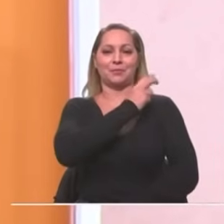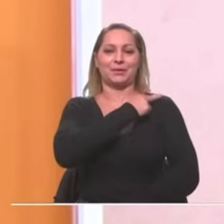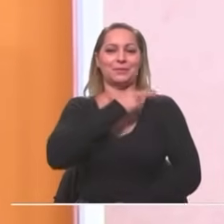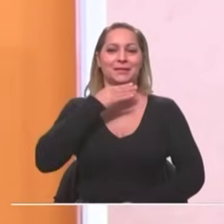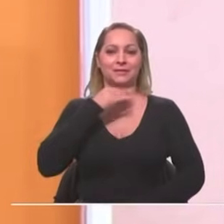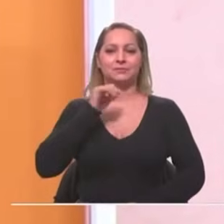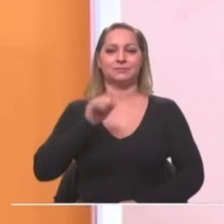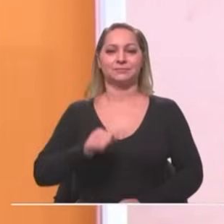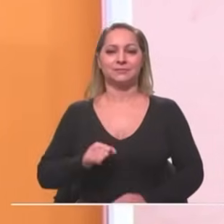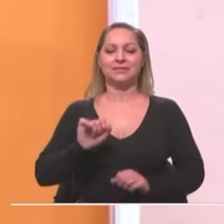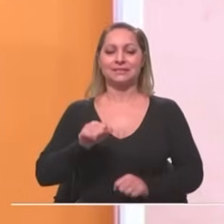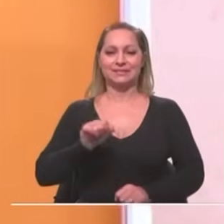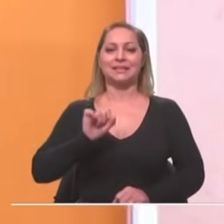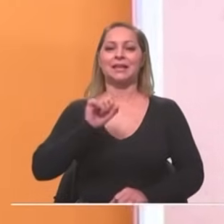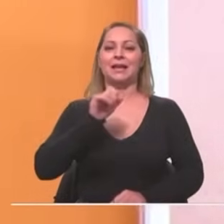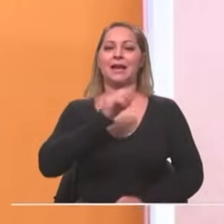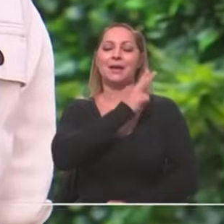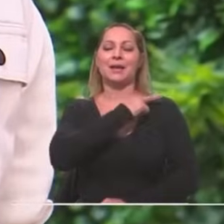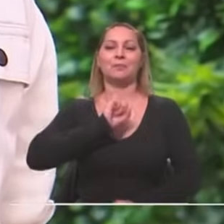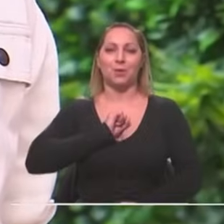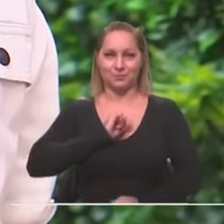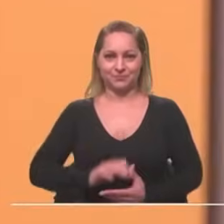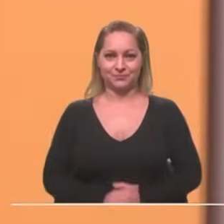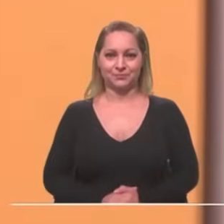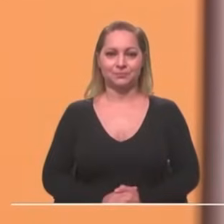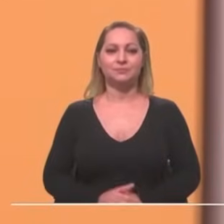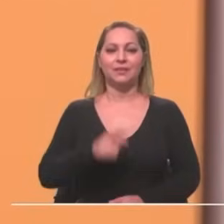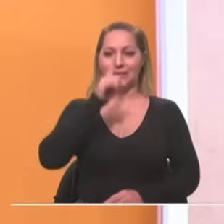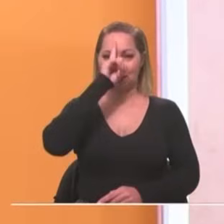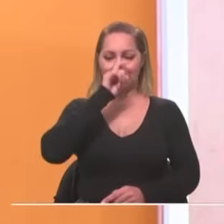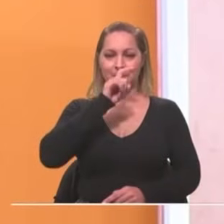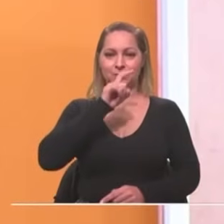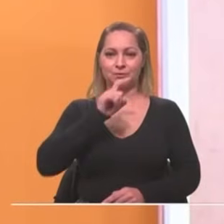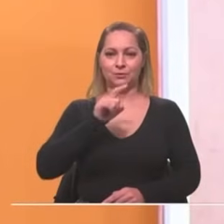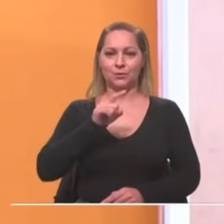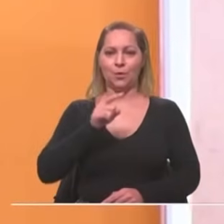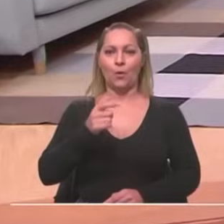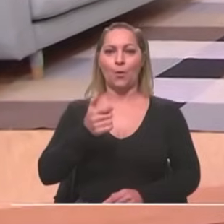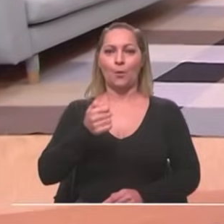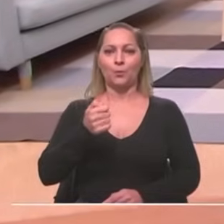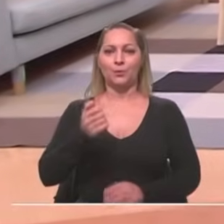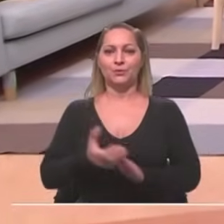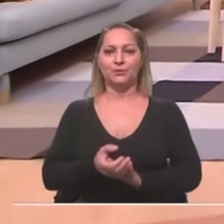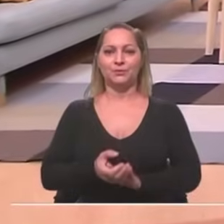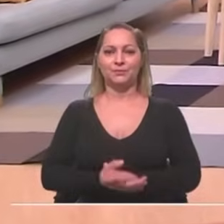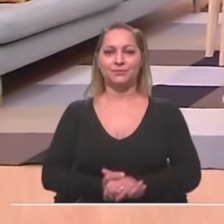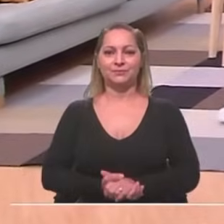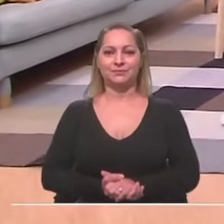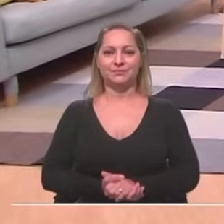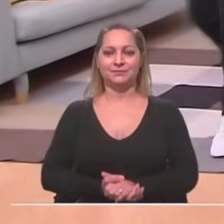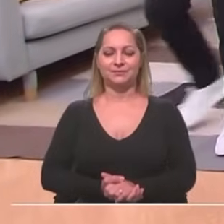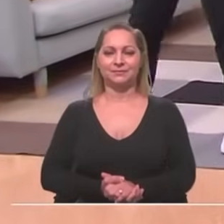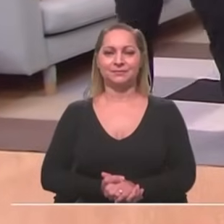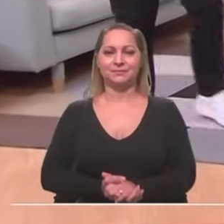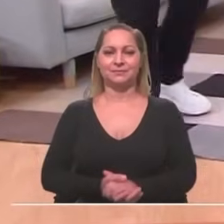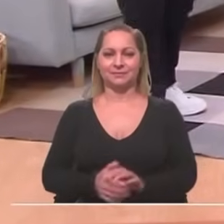senhor. Sim, meu capitão. Sim, meu capitão. Recorda-se do exercício polichinelos? Então pode ficar para lá. Isso mesmo, vai fazer